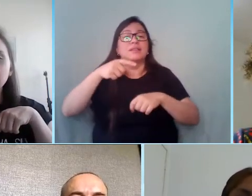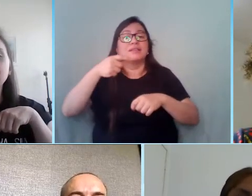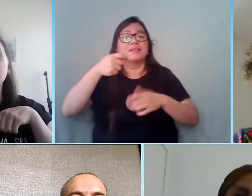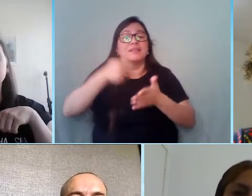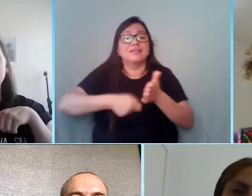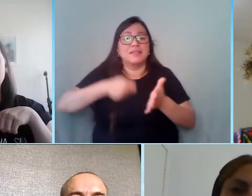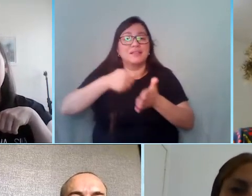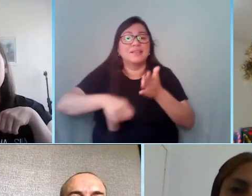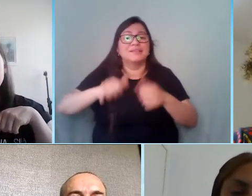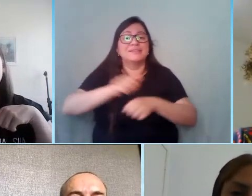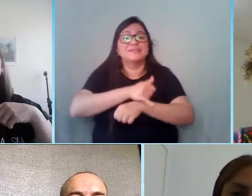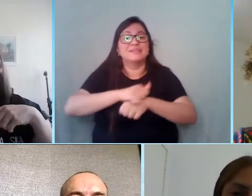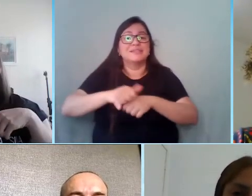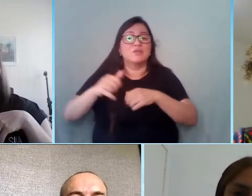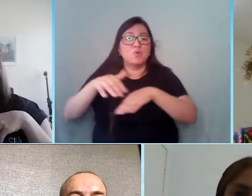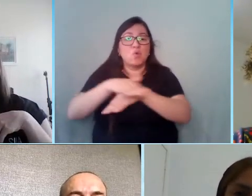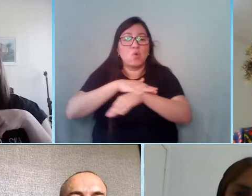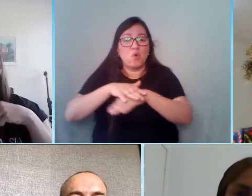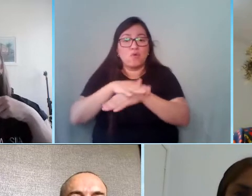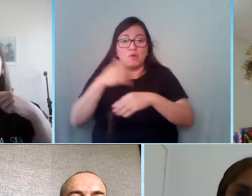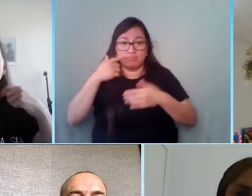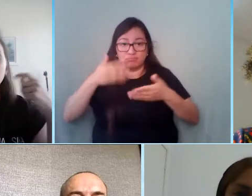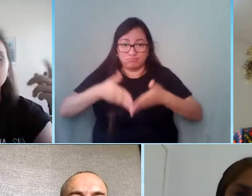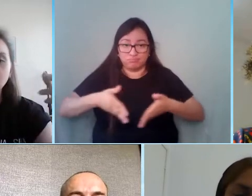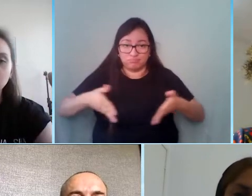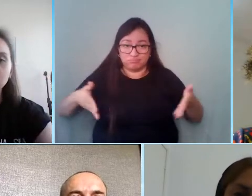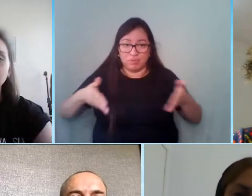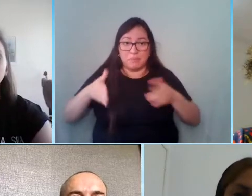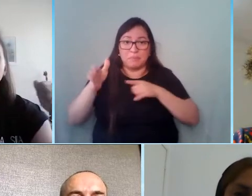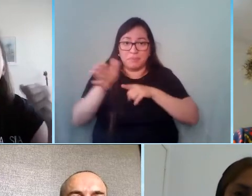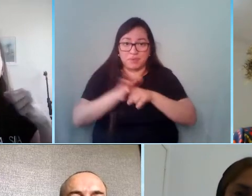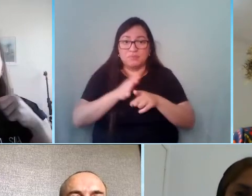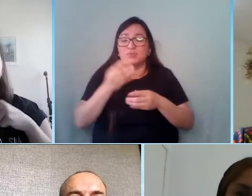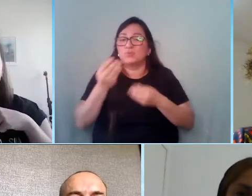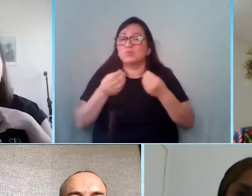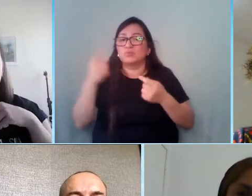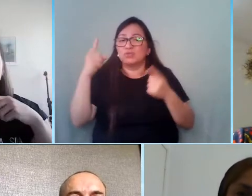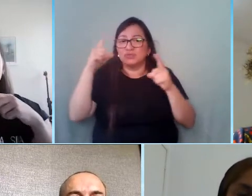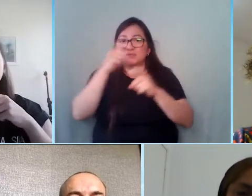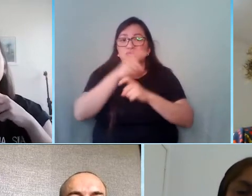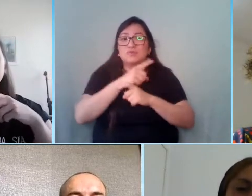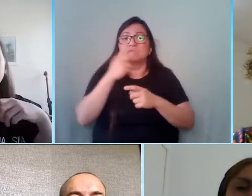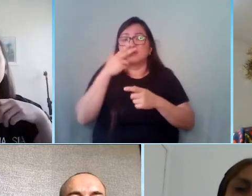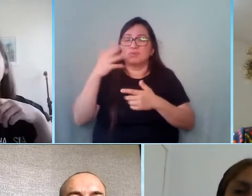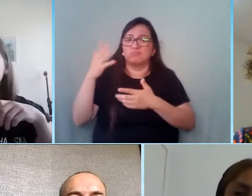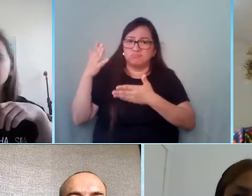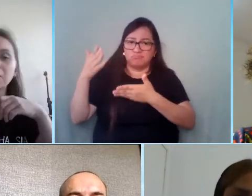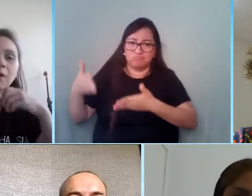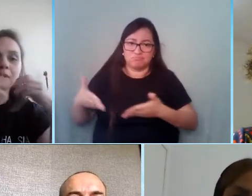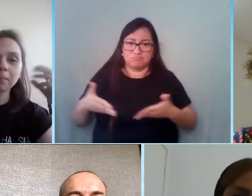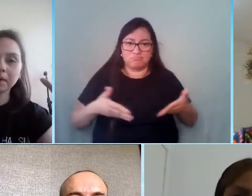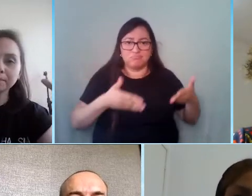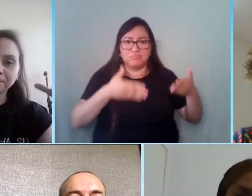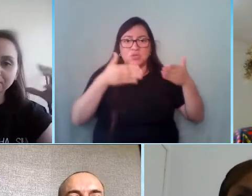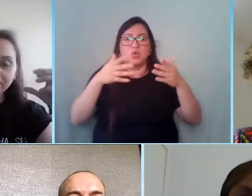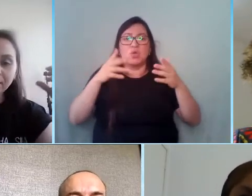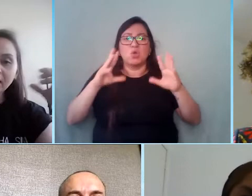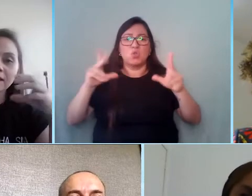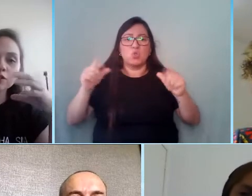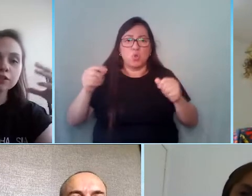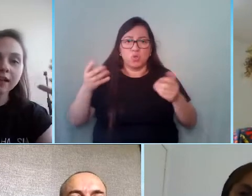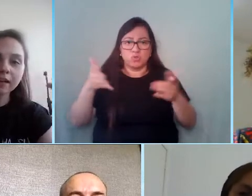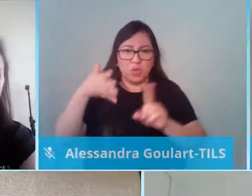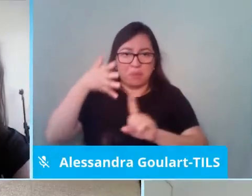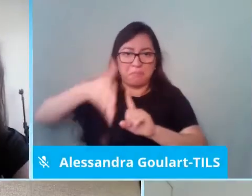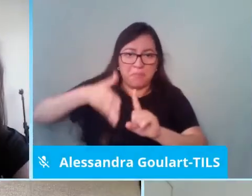real, por vários aspectos que a Aline trouxe, que a Carol trouxe, que o Paulo trouxe, né? Primeiro que às vezes não é um tema